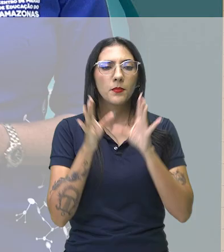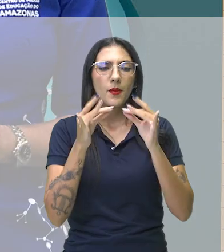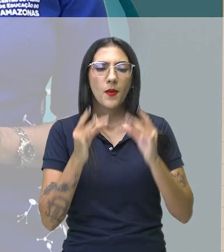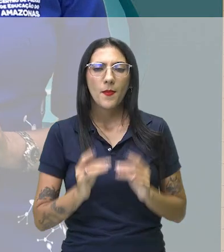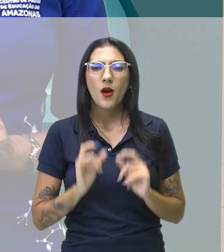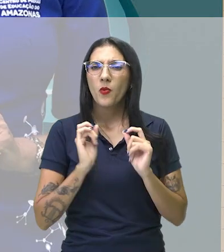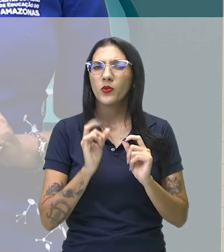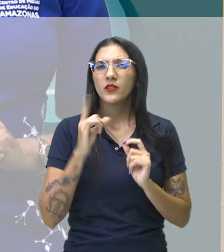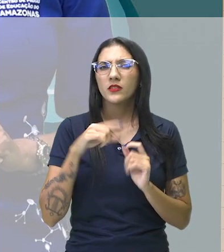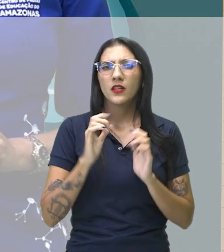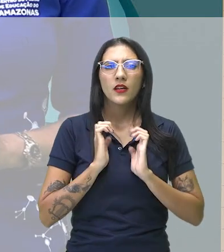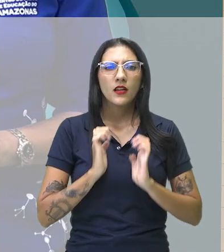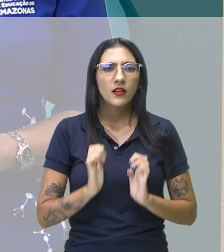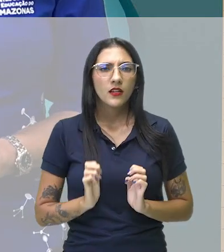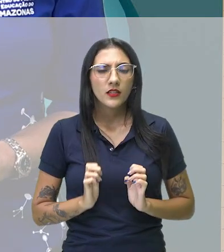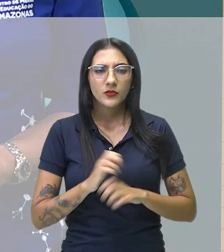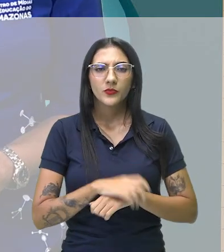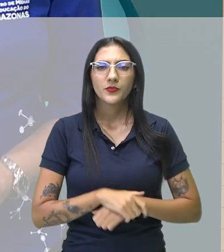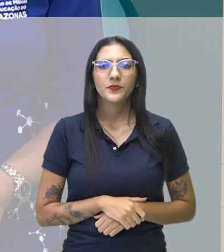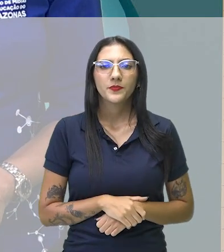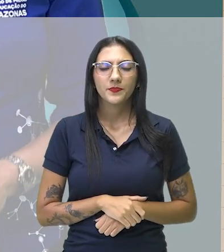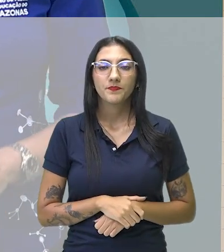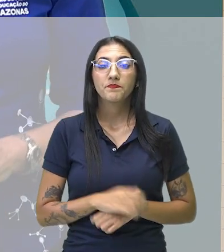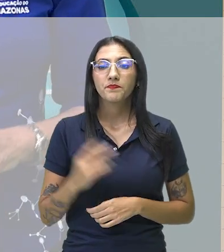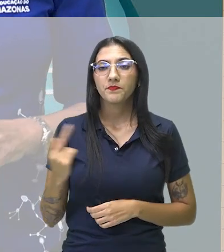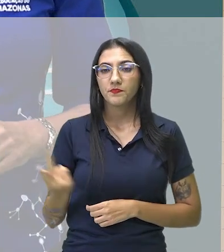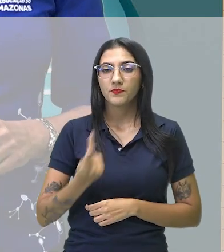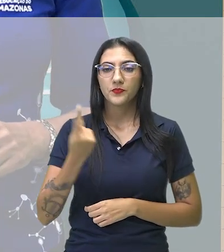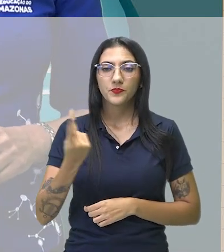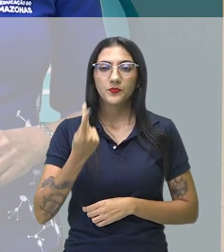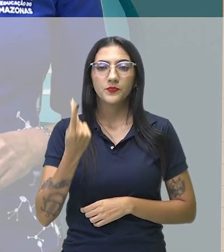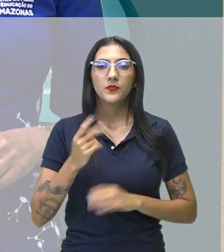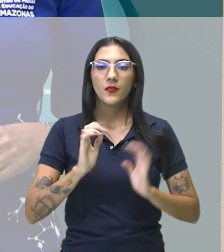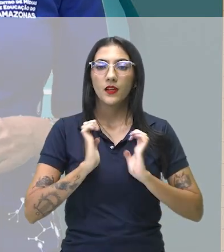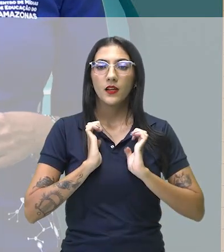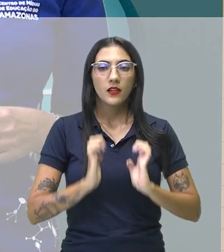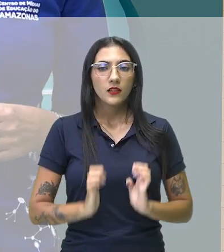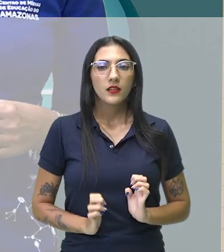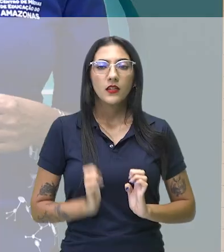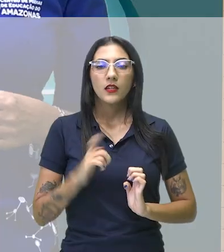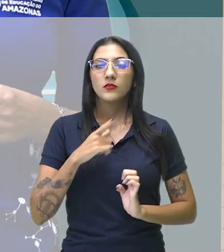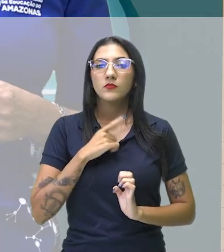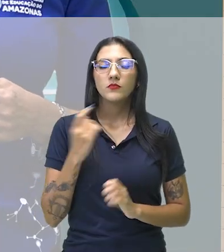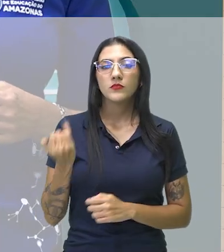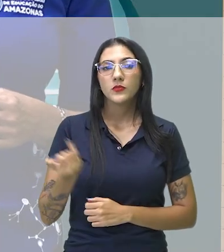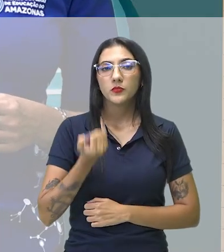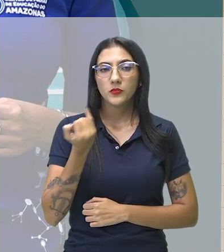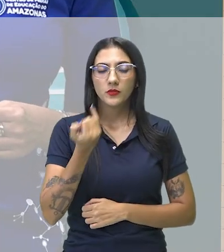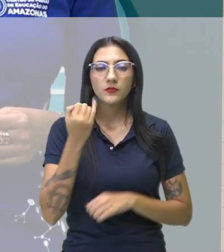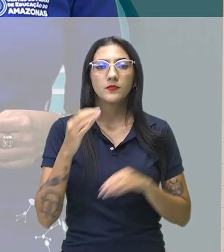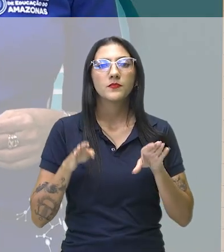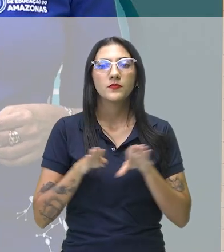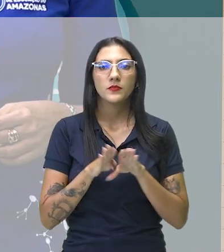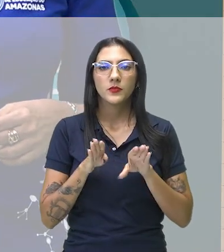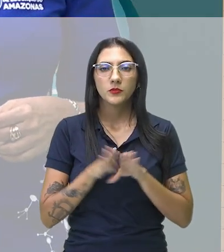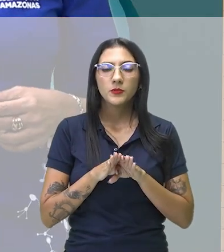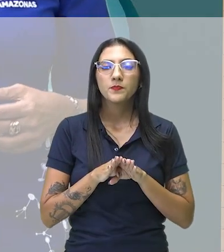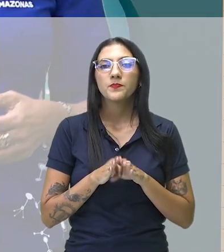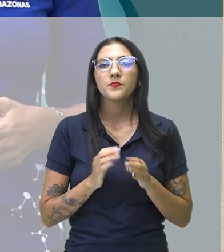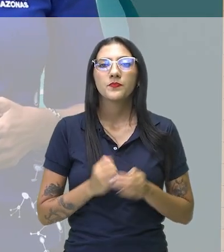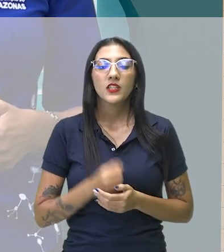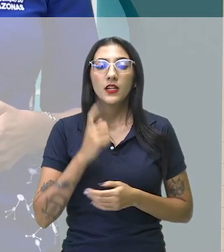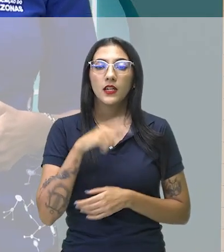valores éticos. Então, valores éticos, eles são fundamentais